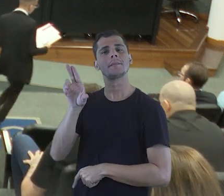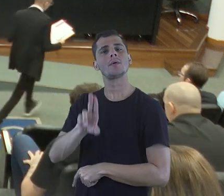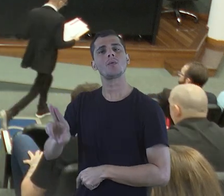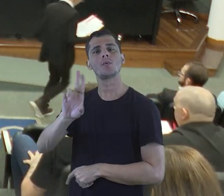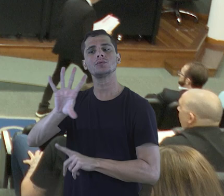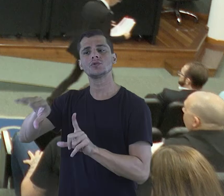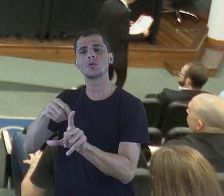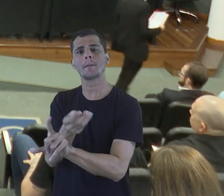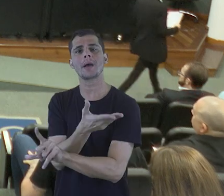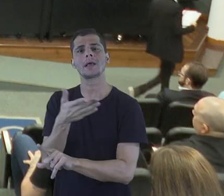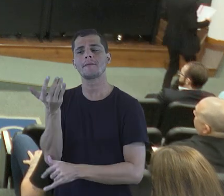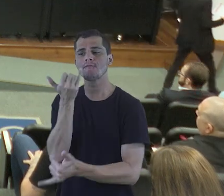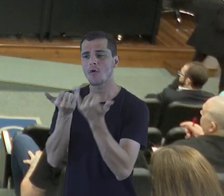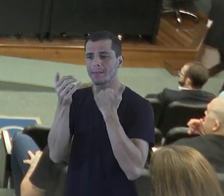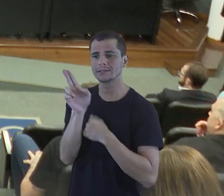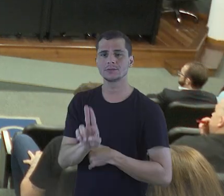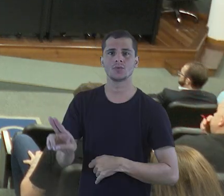informação